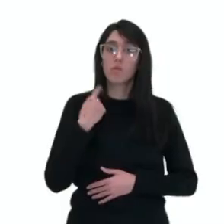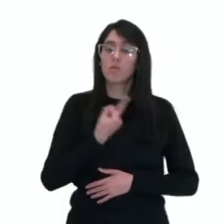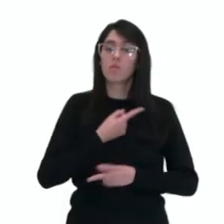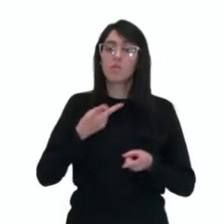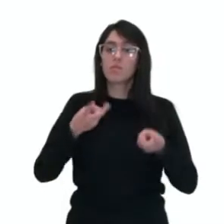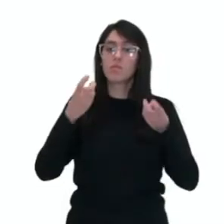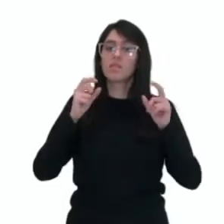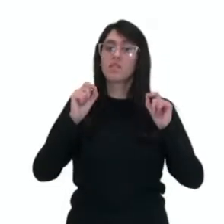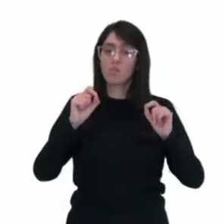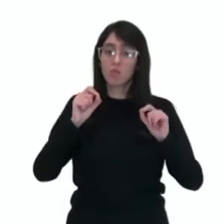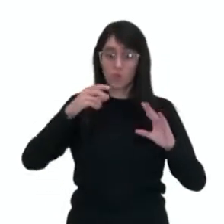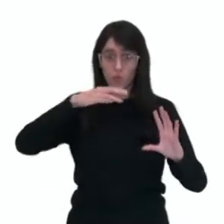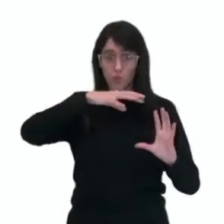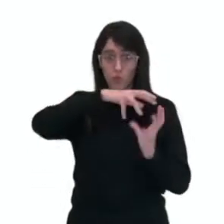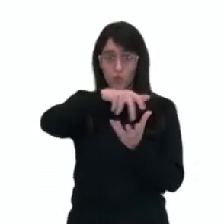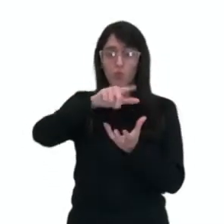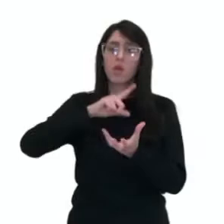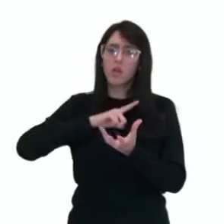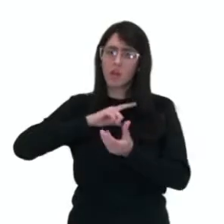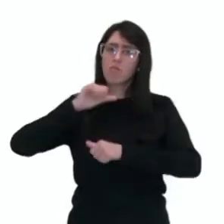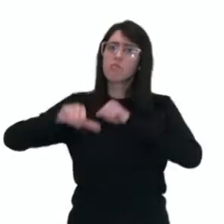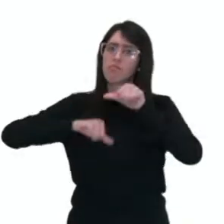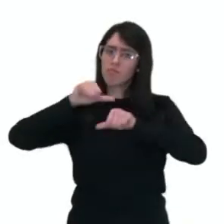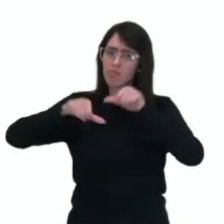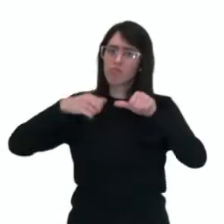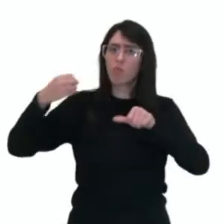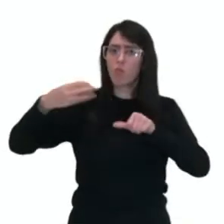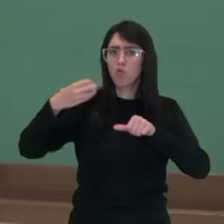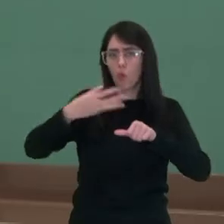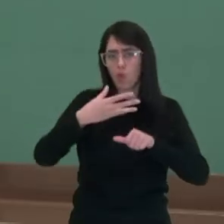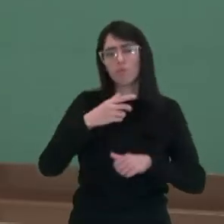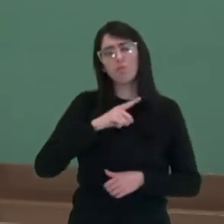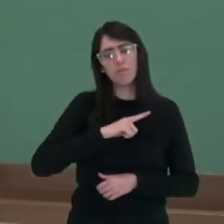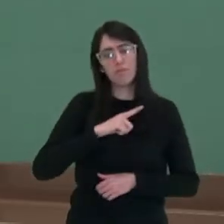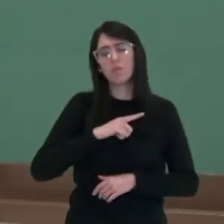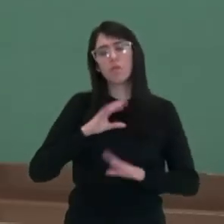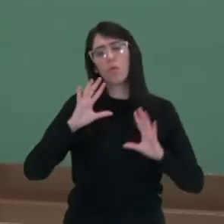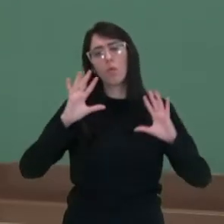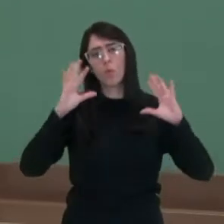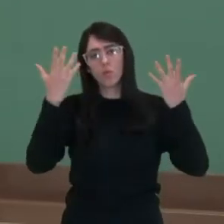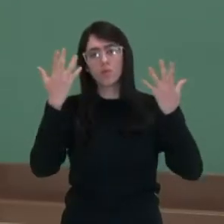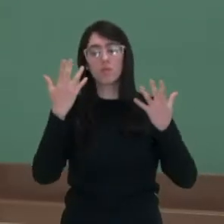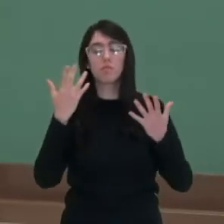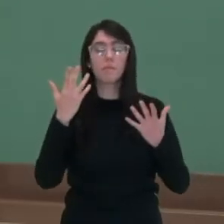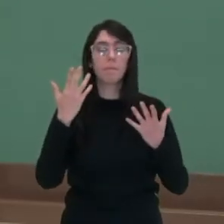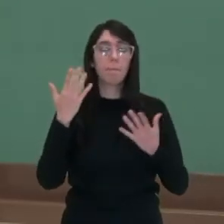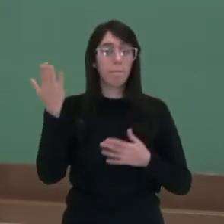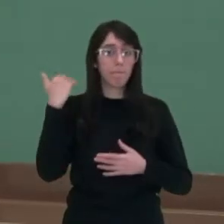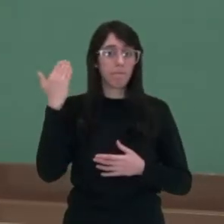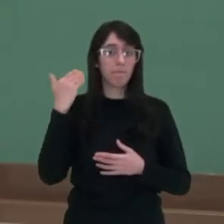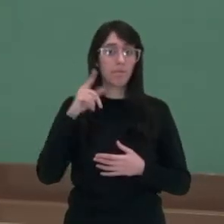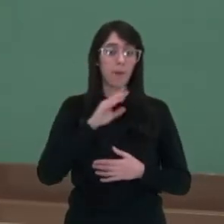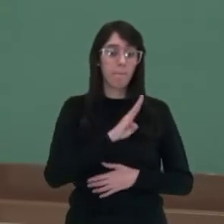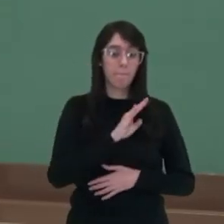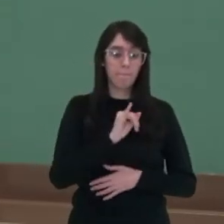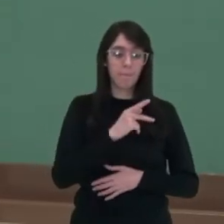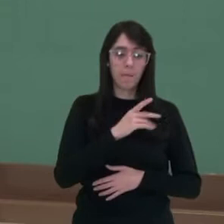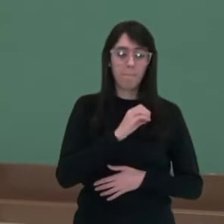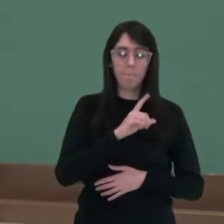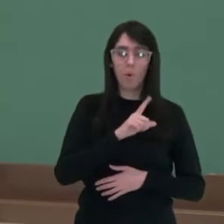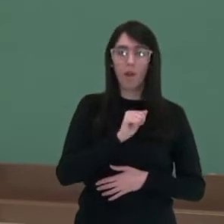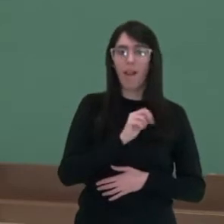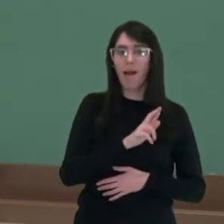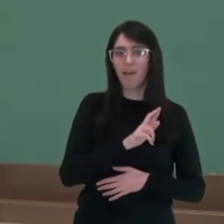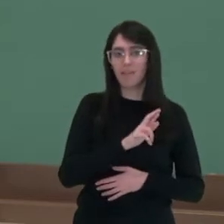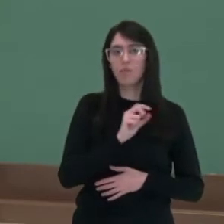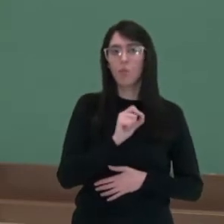percebermos que o nosso mundo passou por algumas transformações na história recente, onde saímos de um mundo bipolar, focado